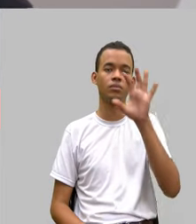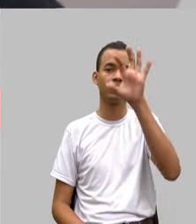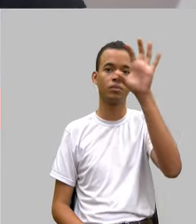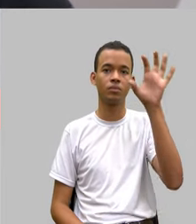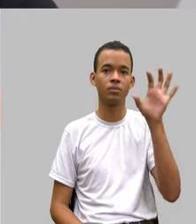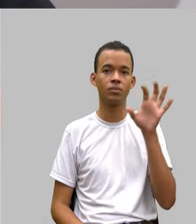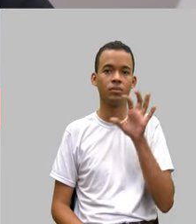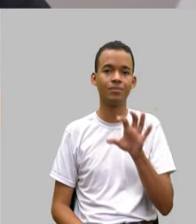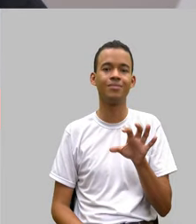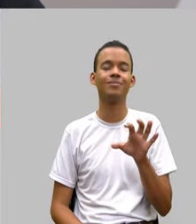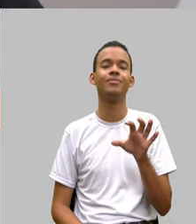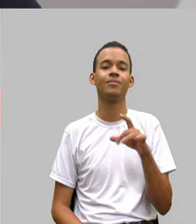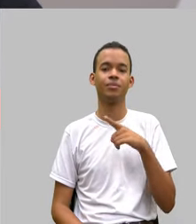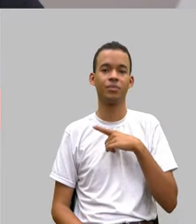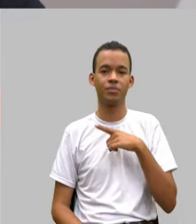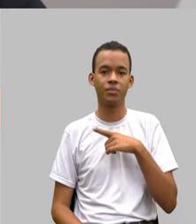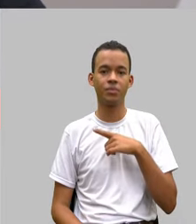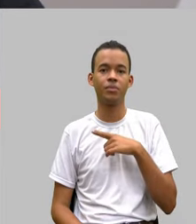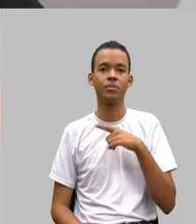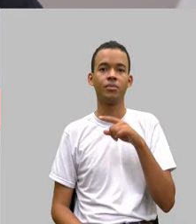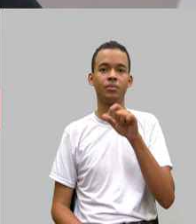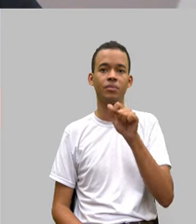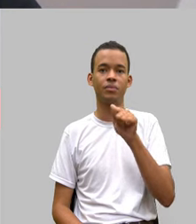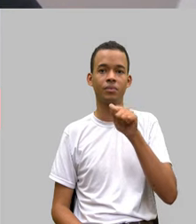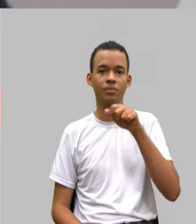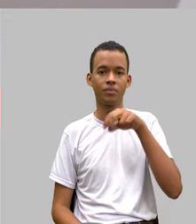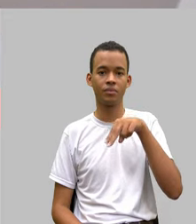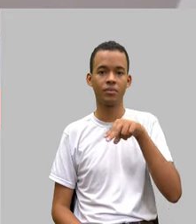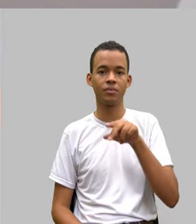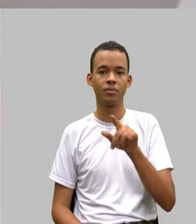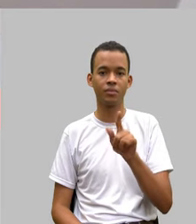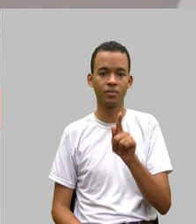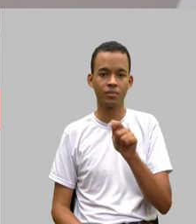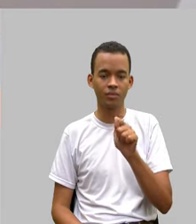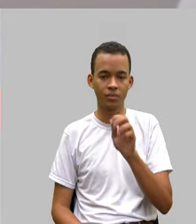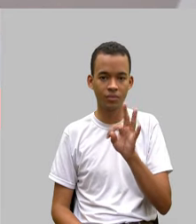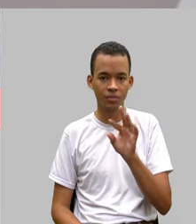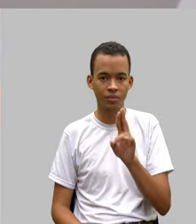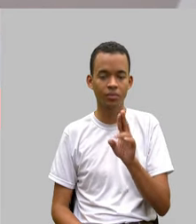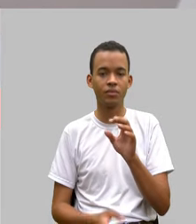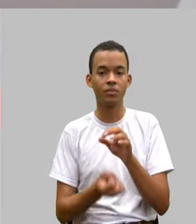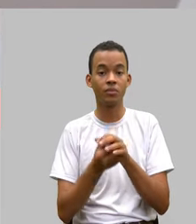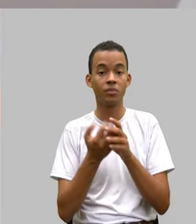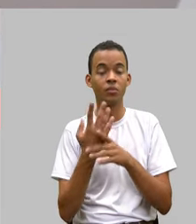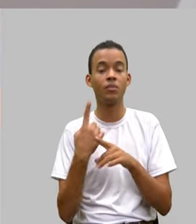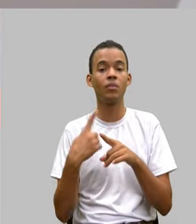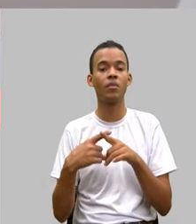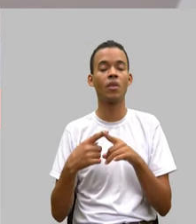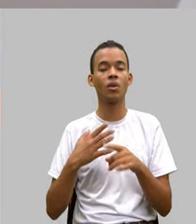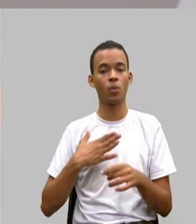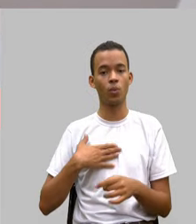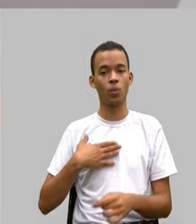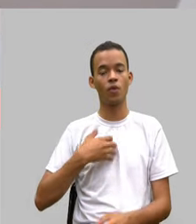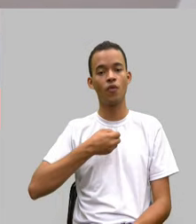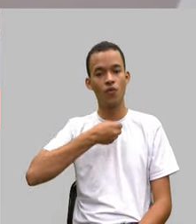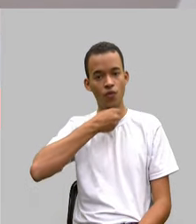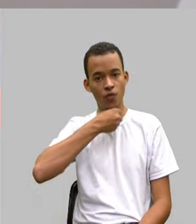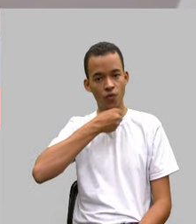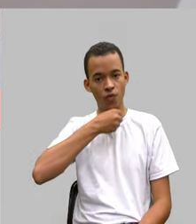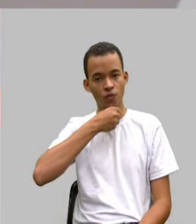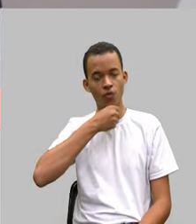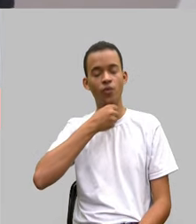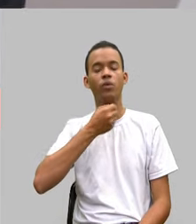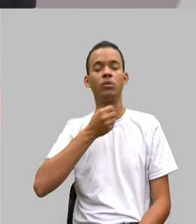maternos e paternos que sofreram com Alzheimer e eles começaram né o tratamento com a medicina